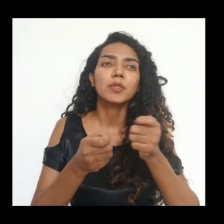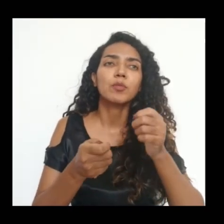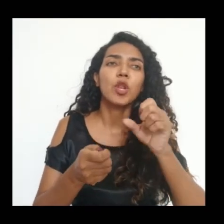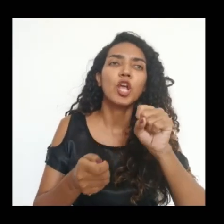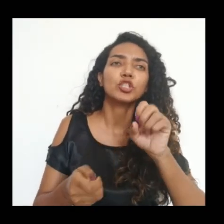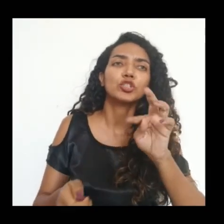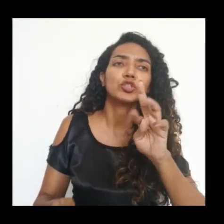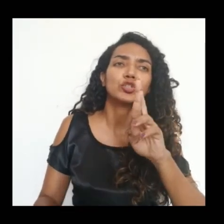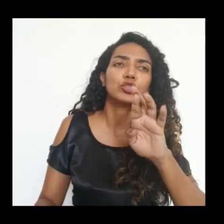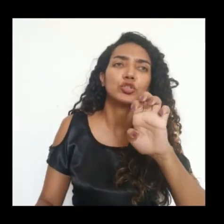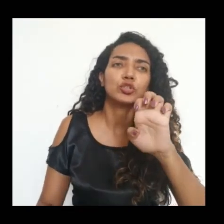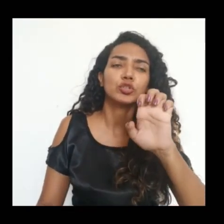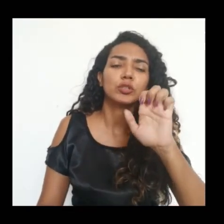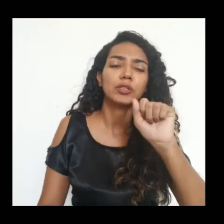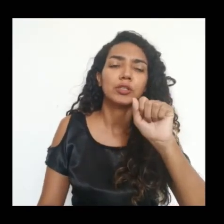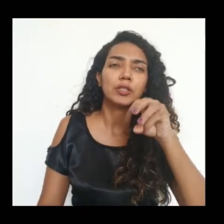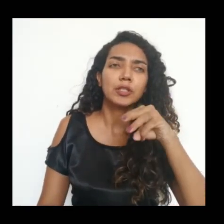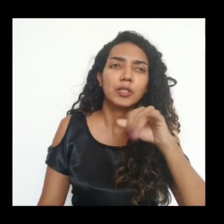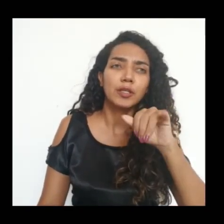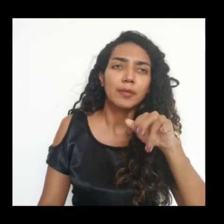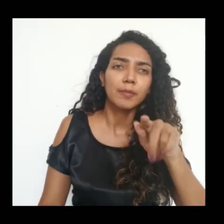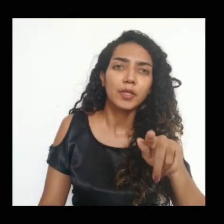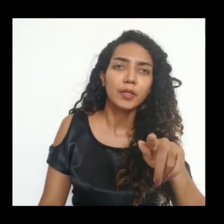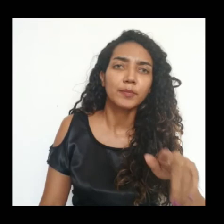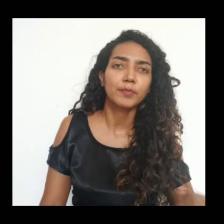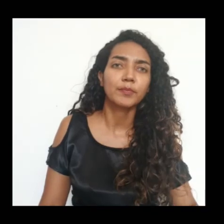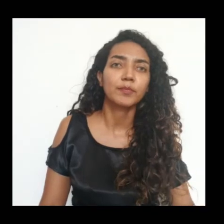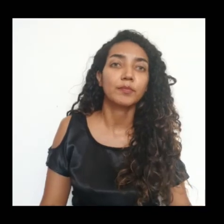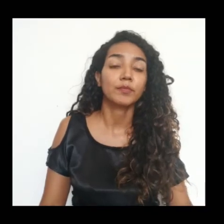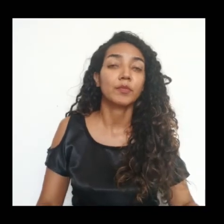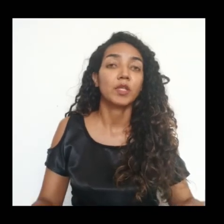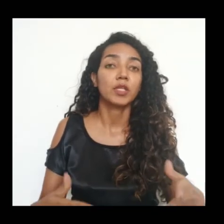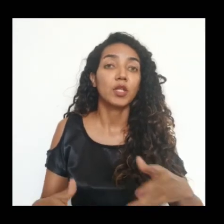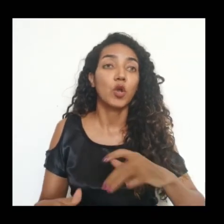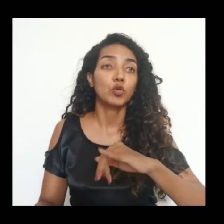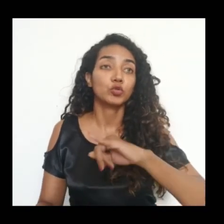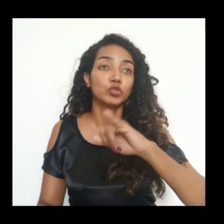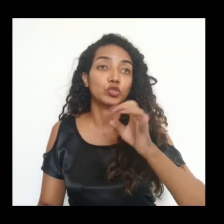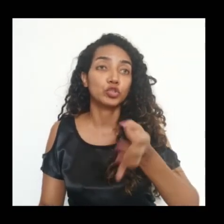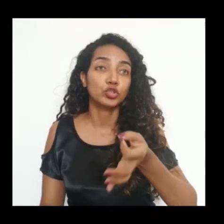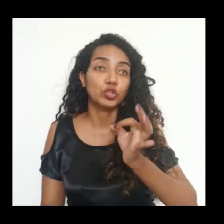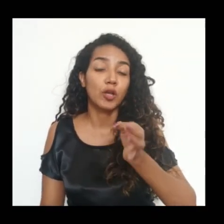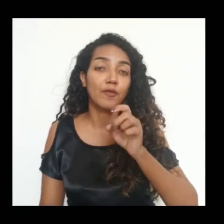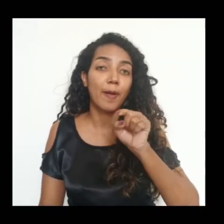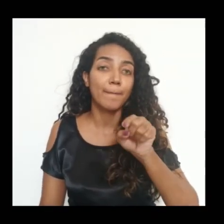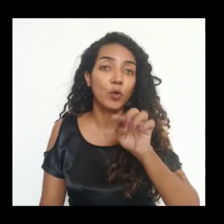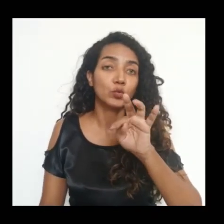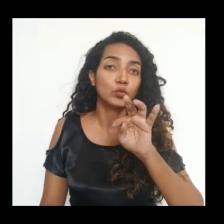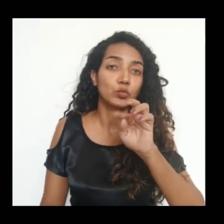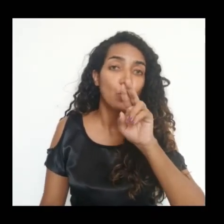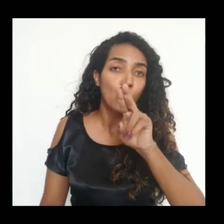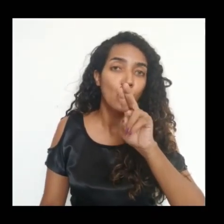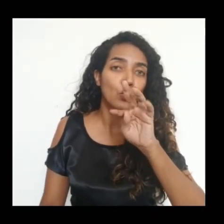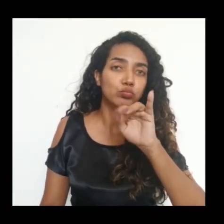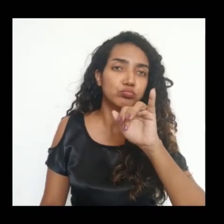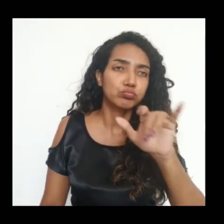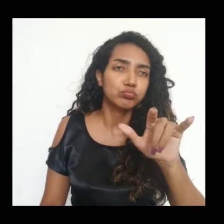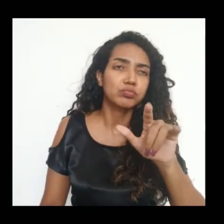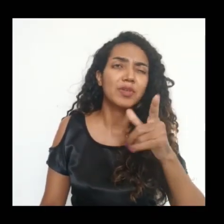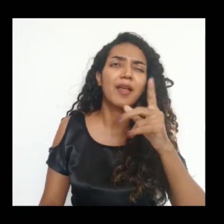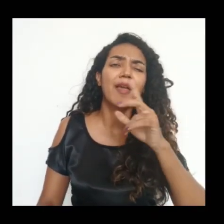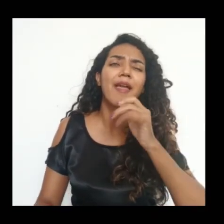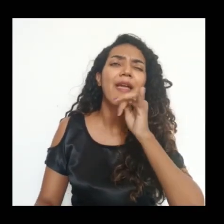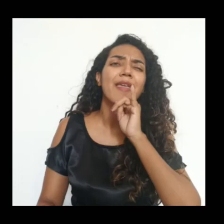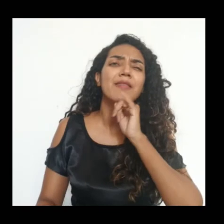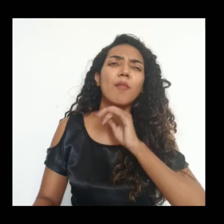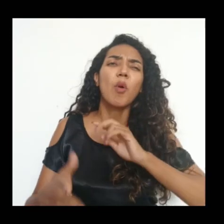enfim, java.util seriam vários utilitários que existem na linguagem Java. São exemplos de empacotamentos. Imagine se